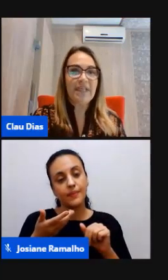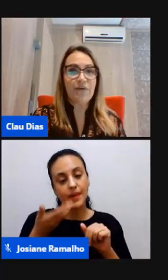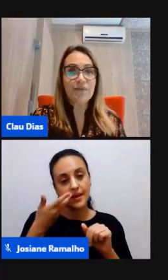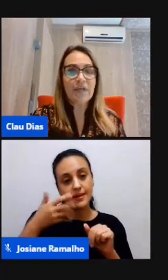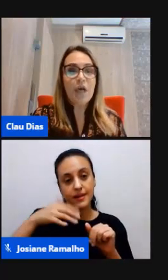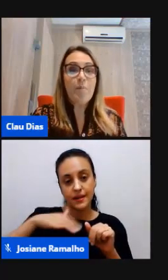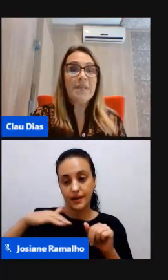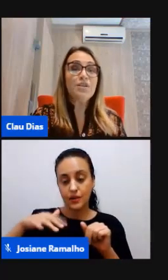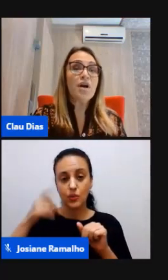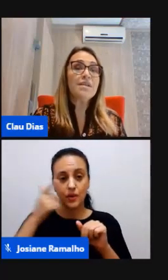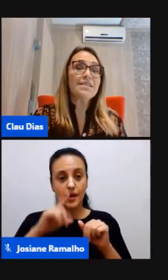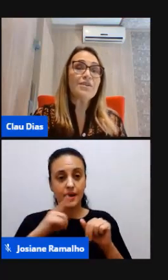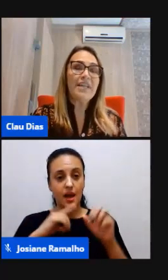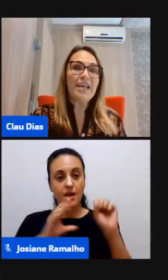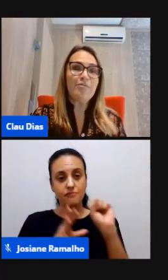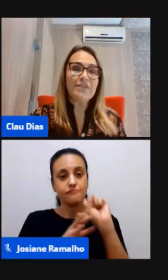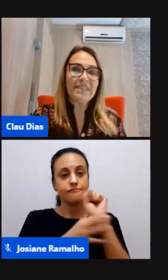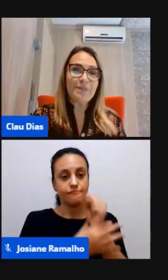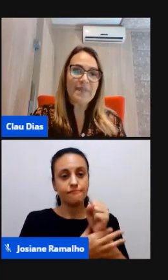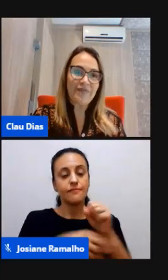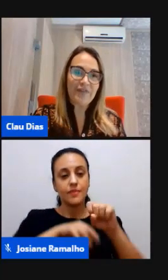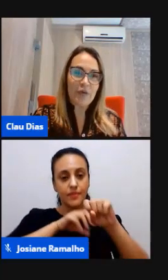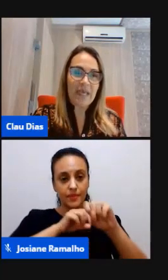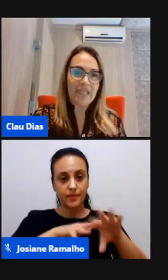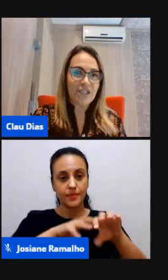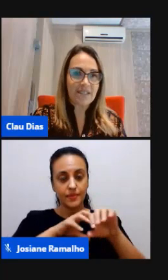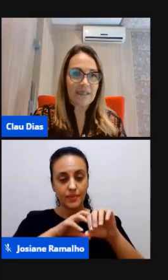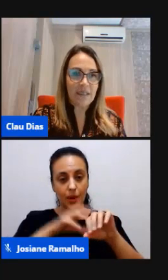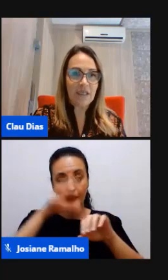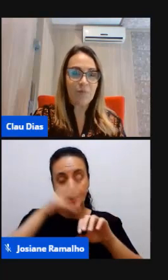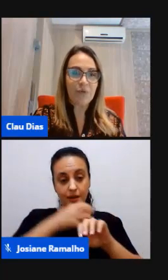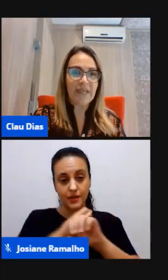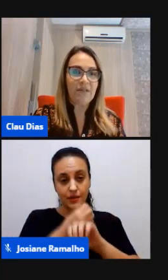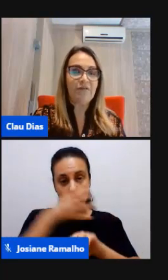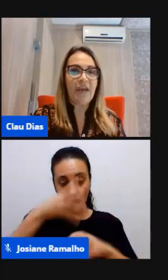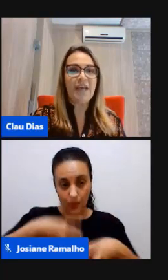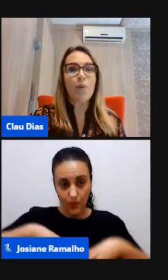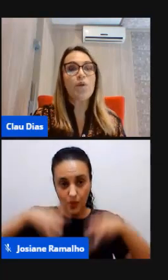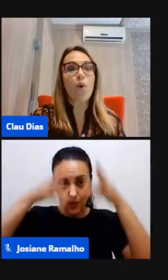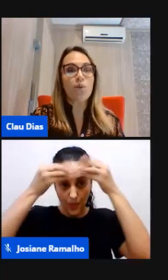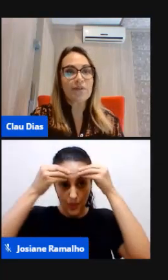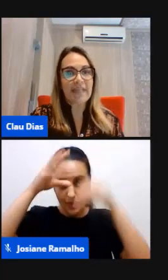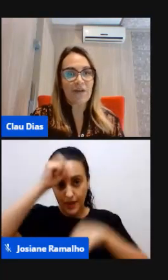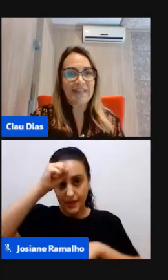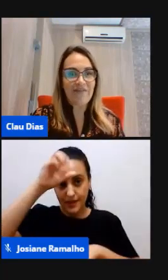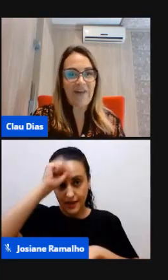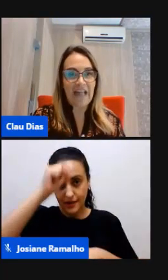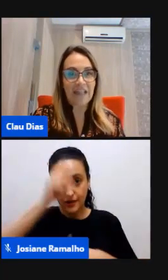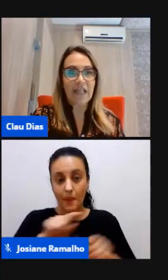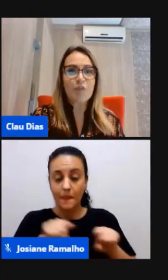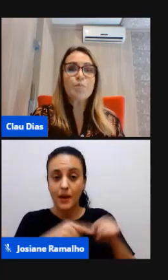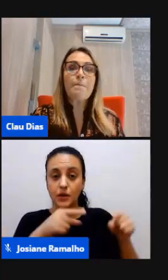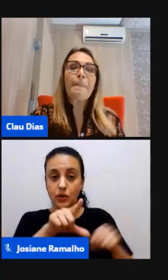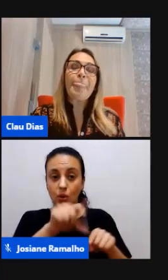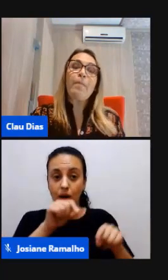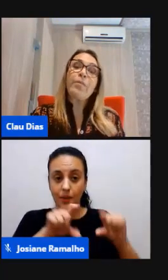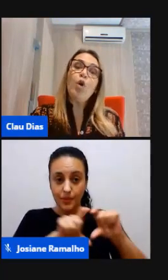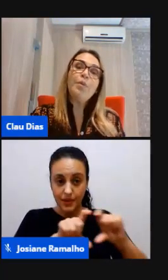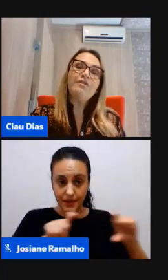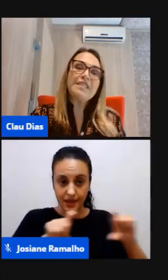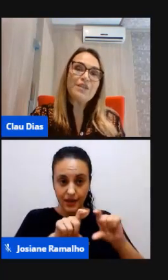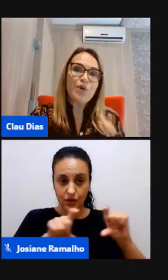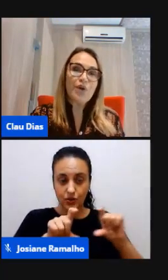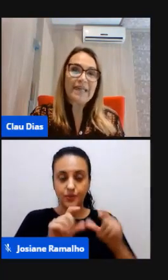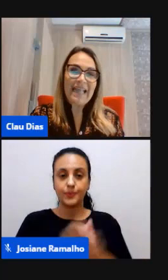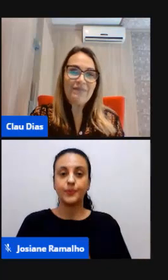conhecimento poderoso. Mas nós escolhemos especificamente esse aqui porque ele vem ao encontro da nossa fala, né?